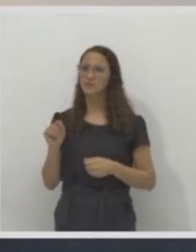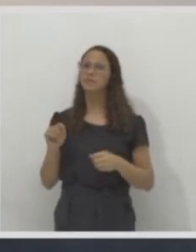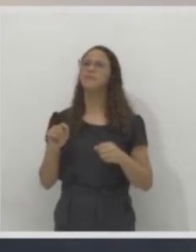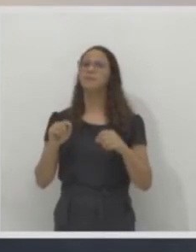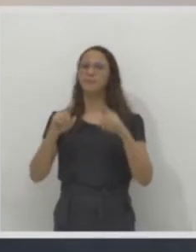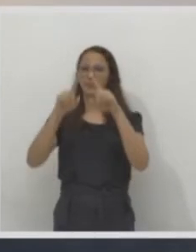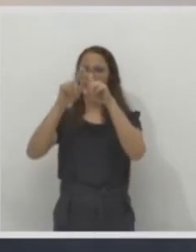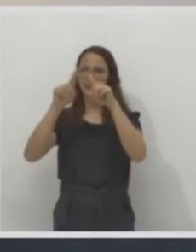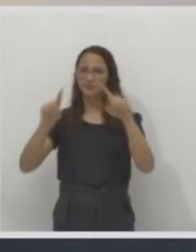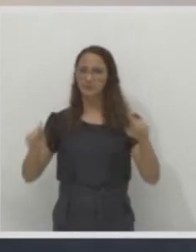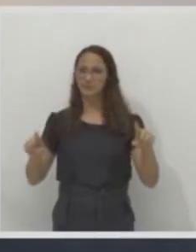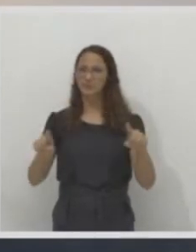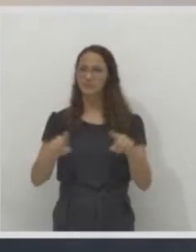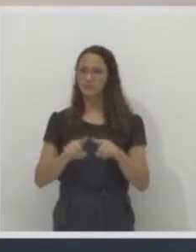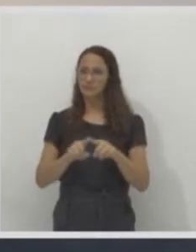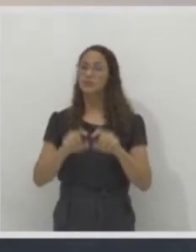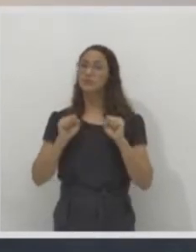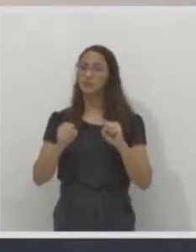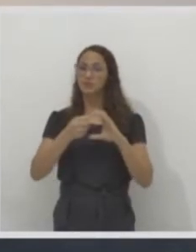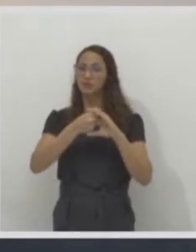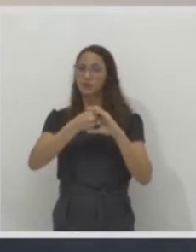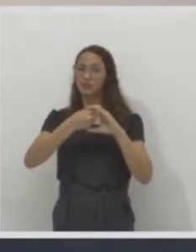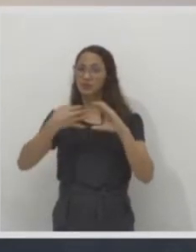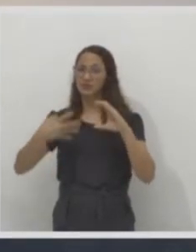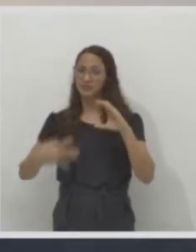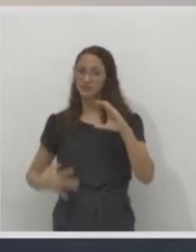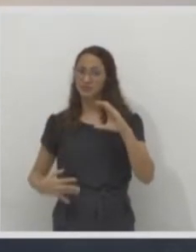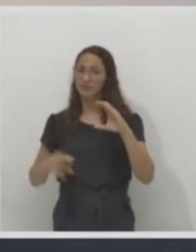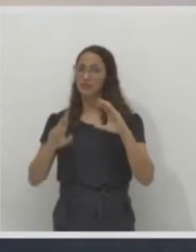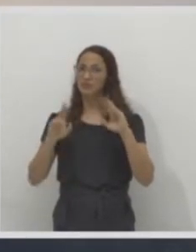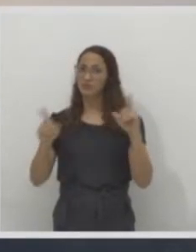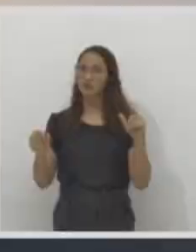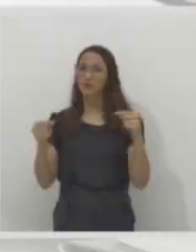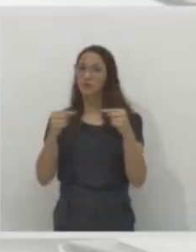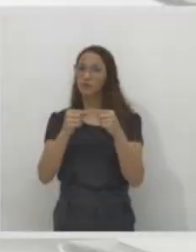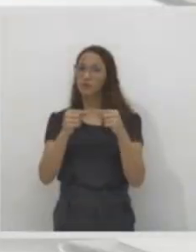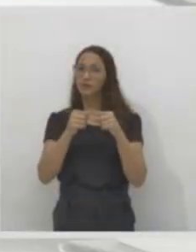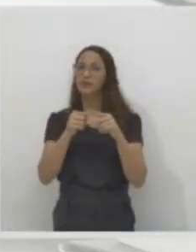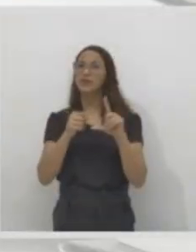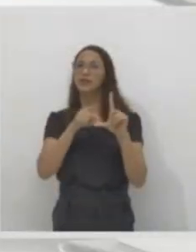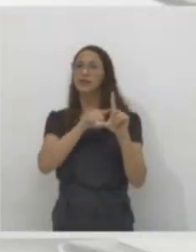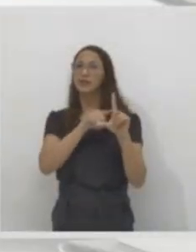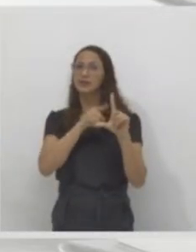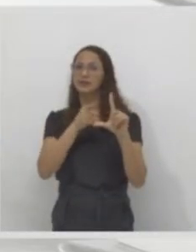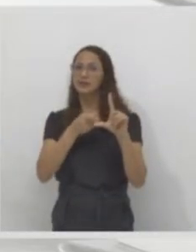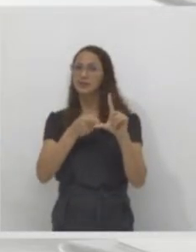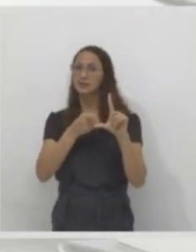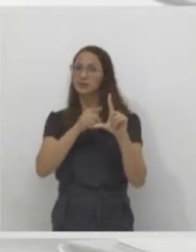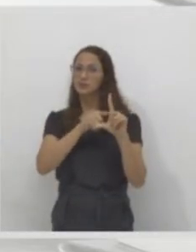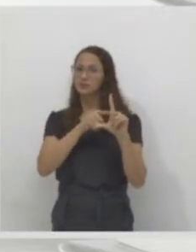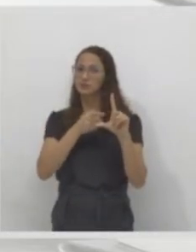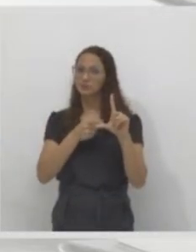ser classificados quanto aos ângulos. Olhem para cá para o slide.